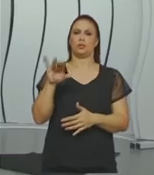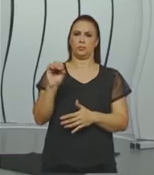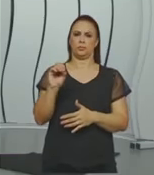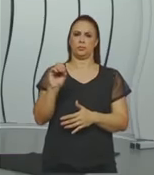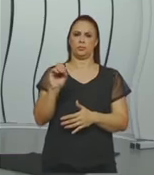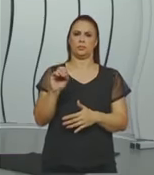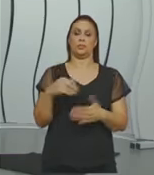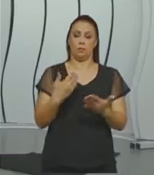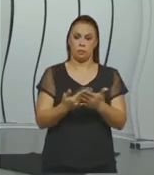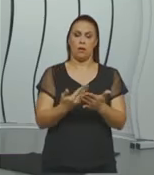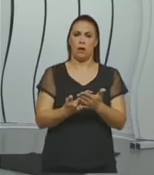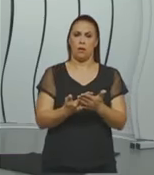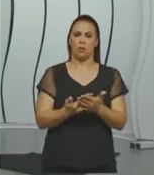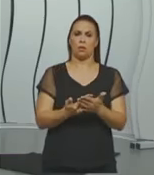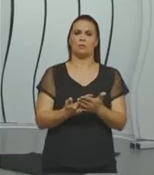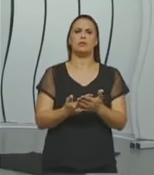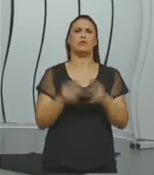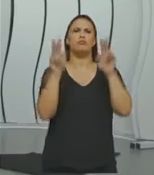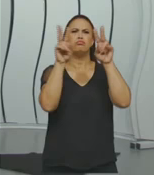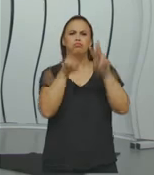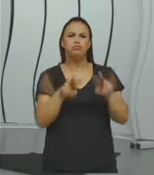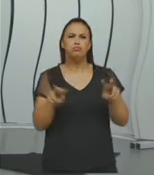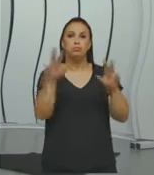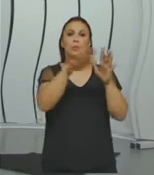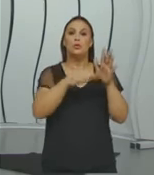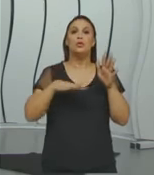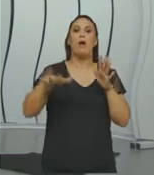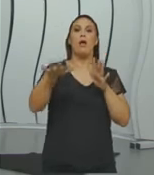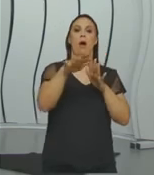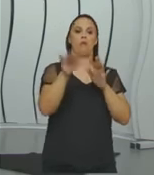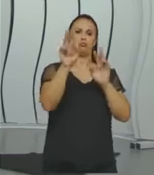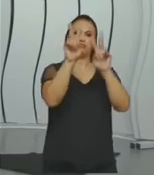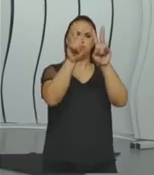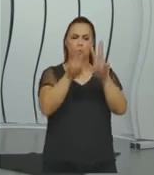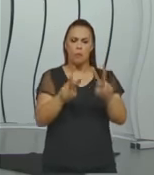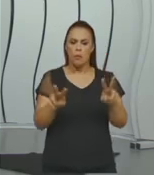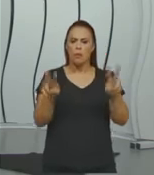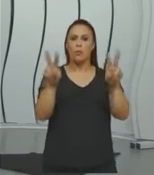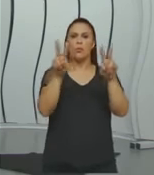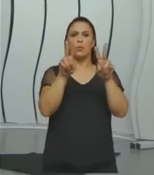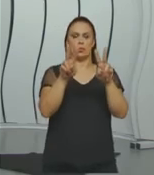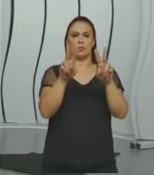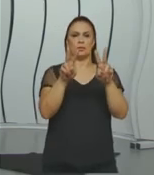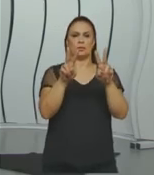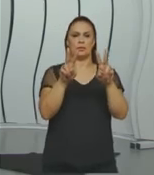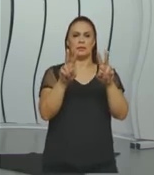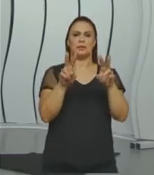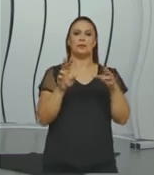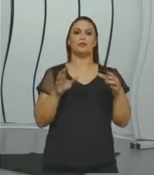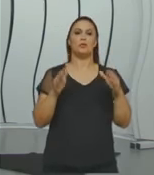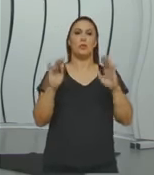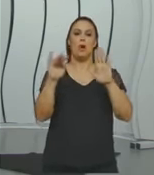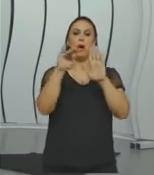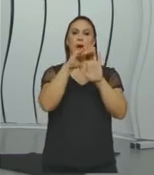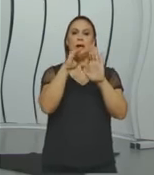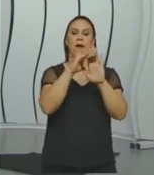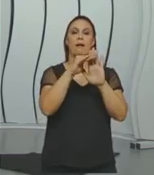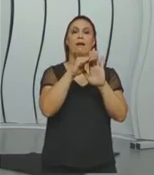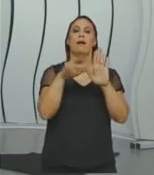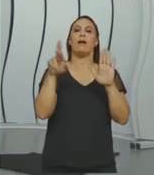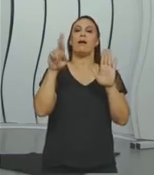animal, tá? E nós não vamos focar com o desenvolvimento embrionário no ser